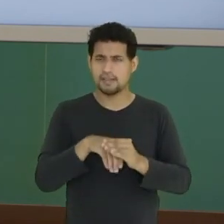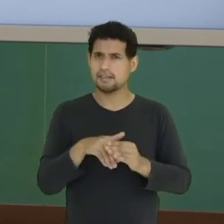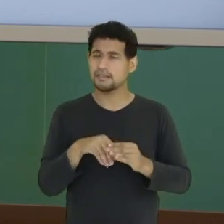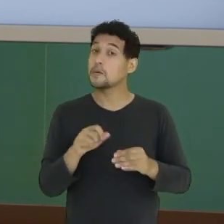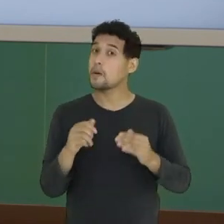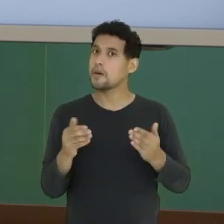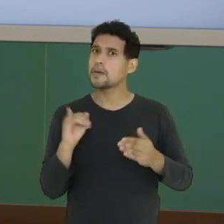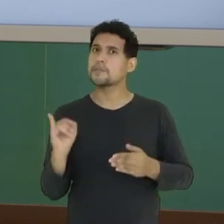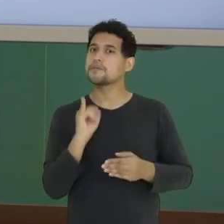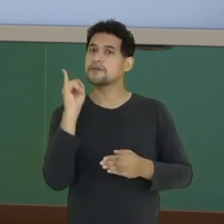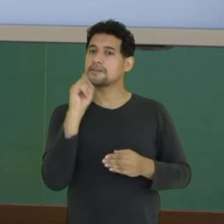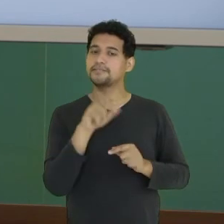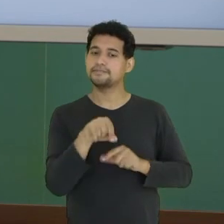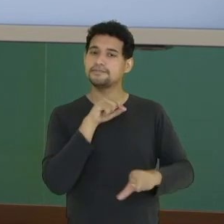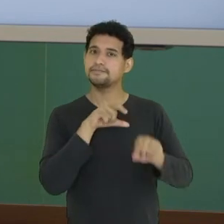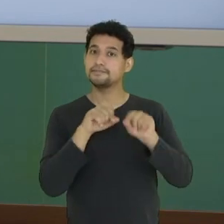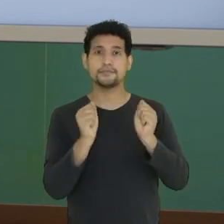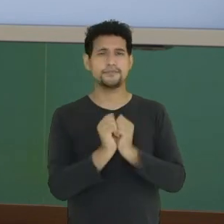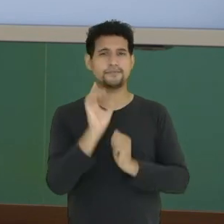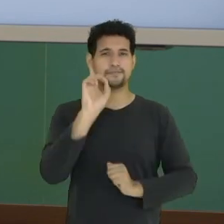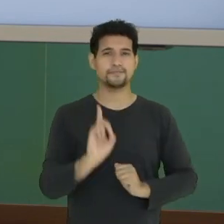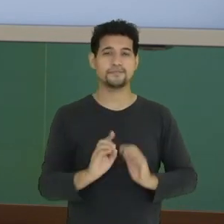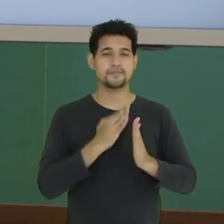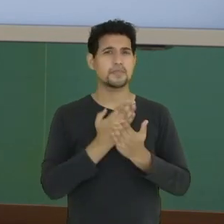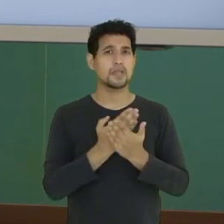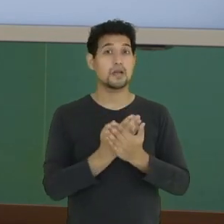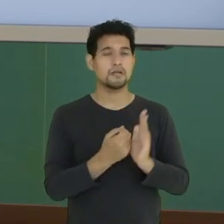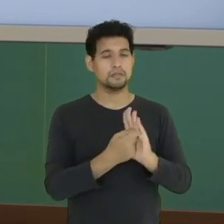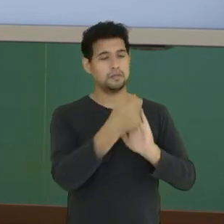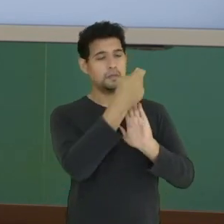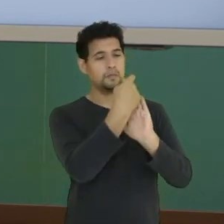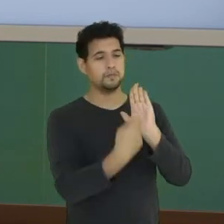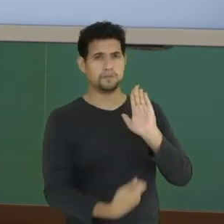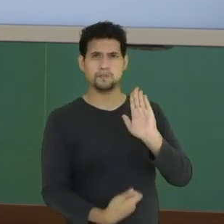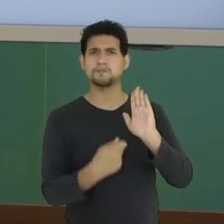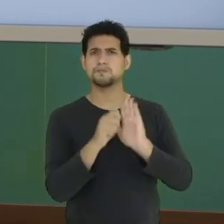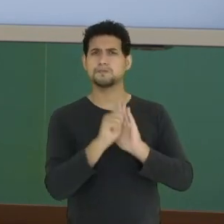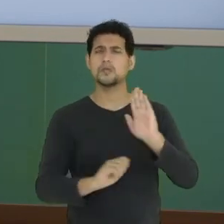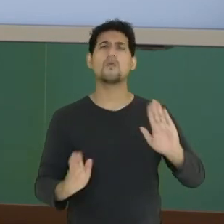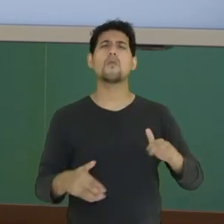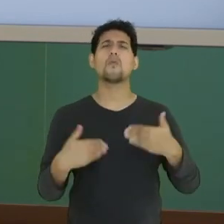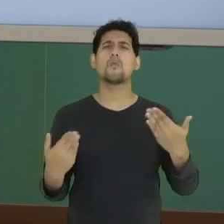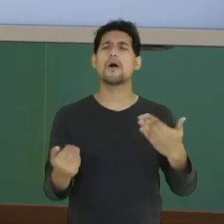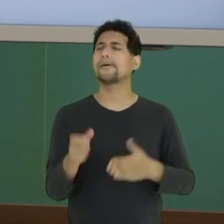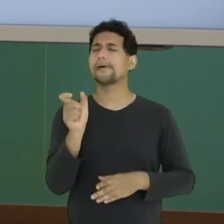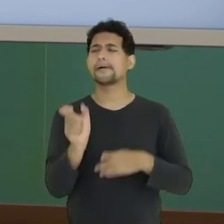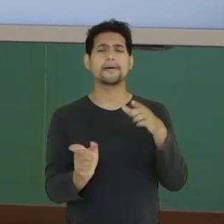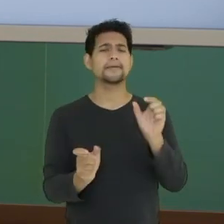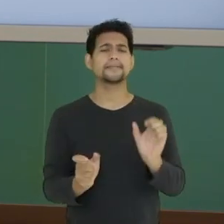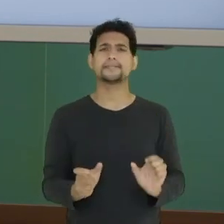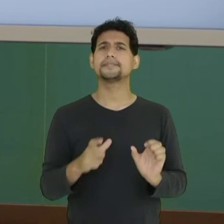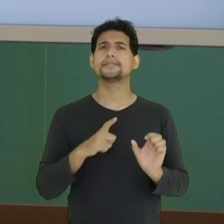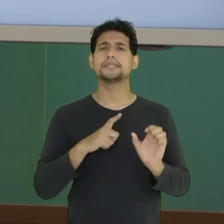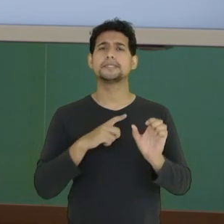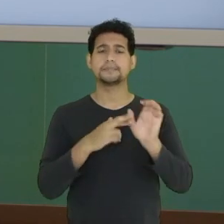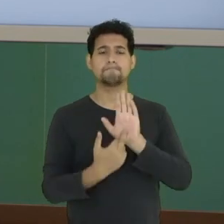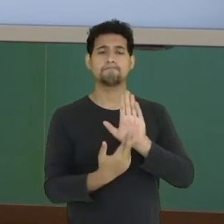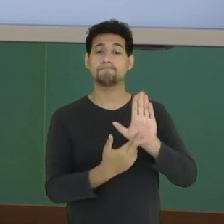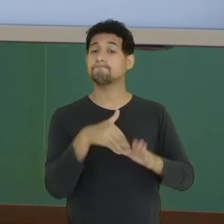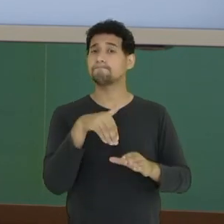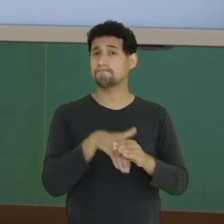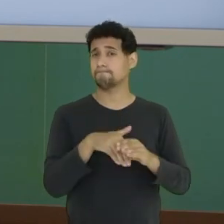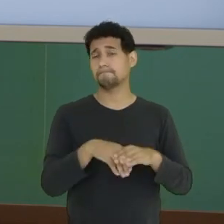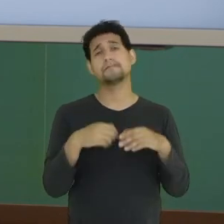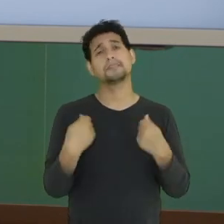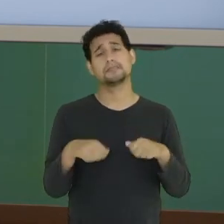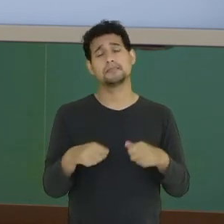representante junto à direção da escola. Escreva um texto sobre quais são as características que um representante de turma